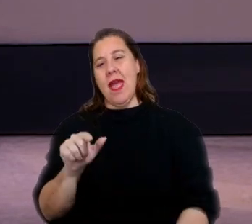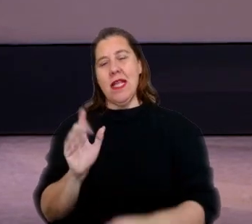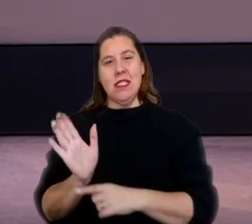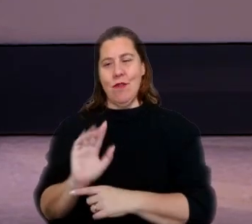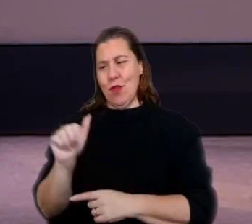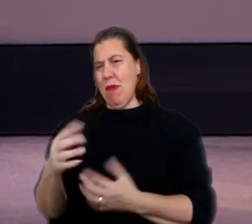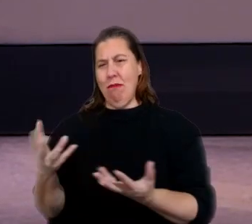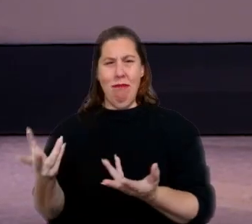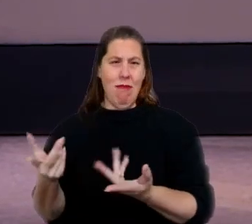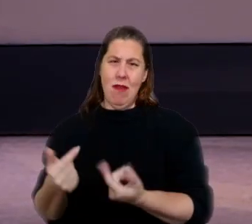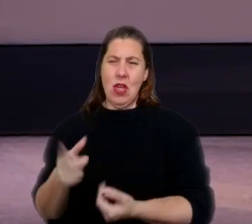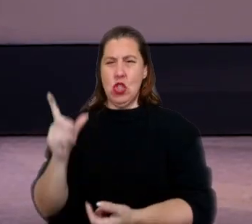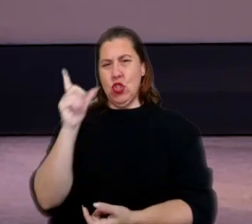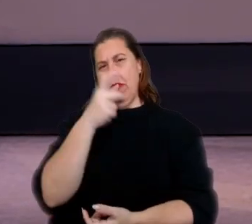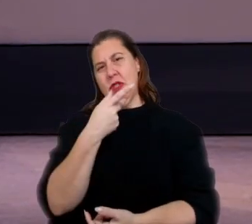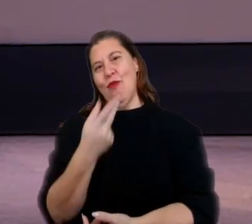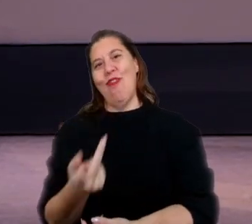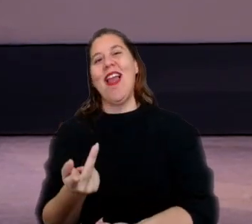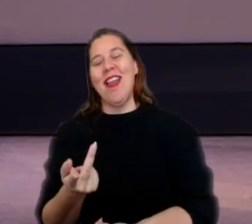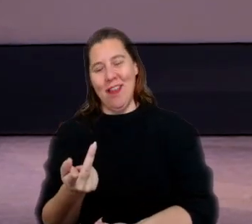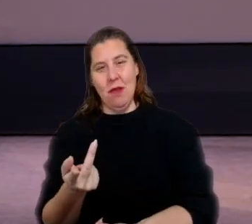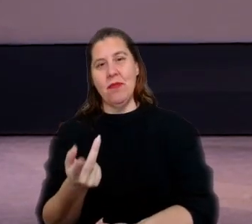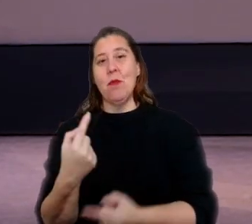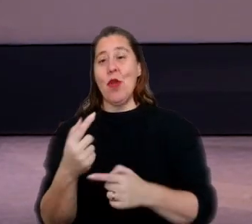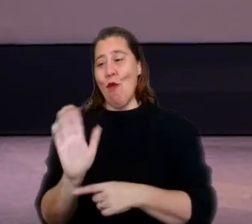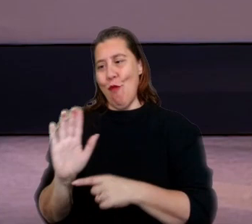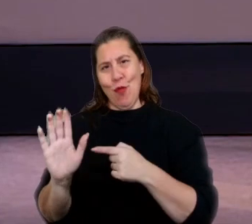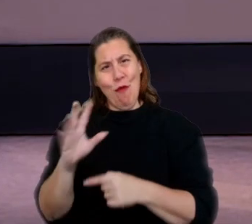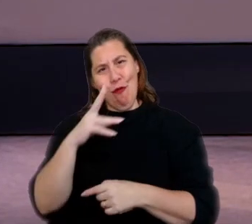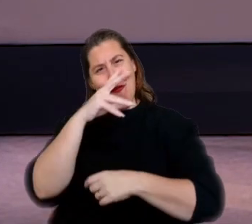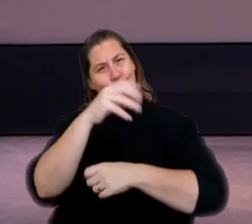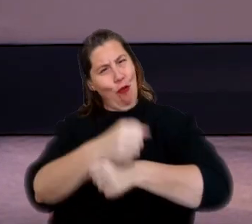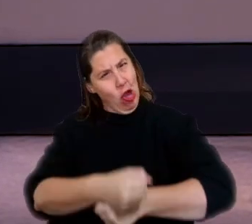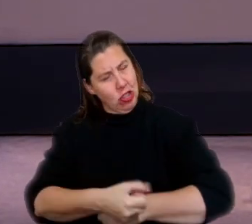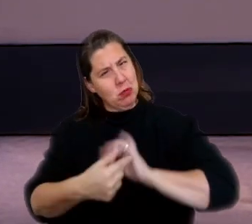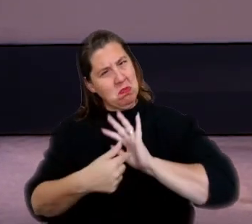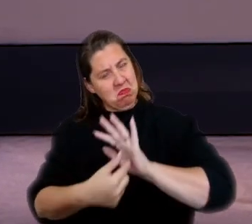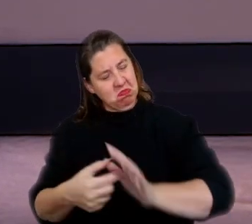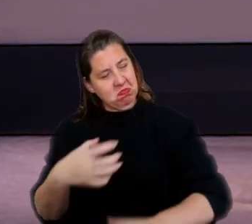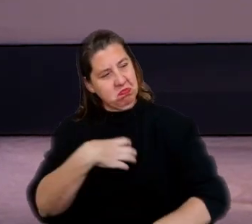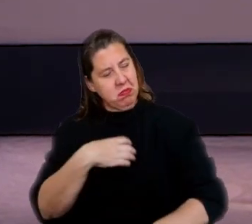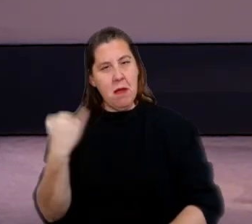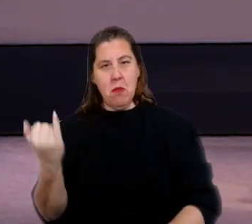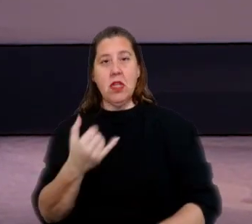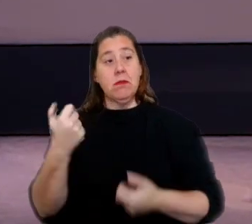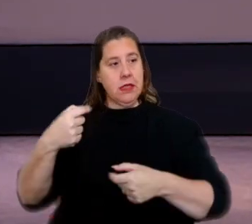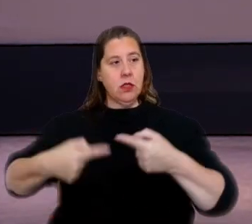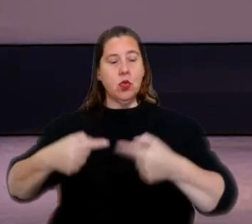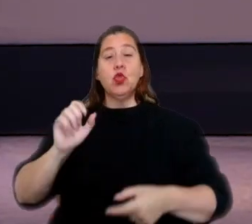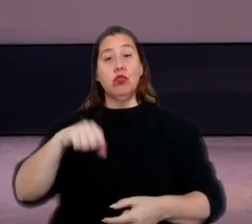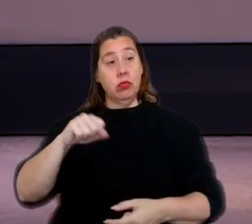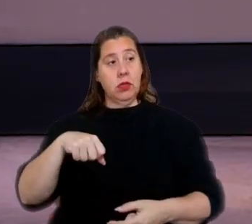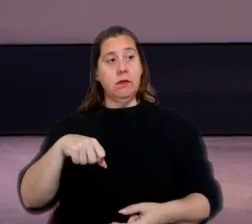é um soco no estômago, é difícil de estar falando depois de ver um filme tão forte quanto esse, mas de novo, é um filme importante, acho que a gente